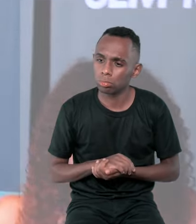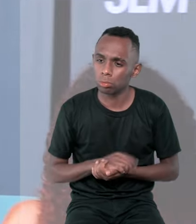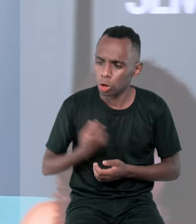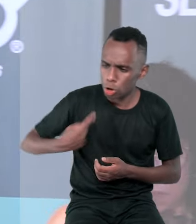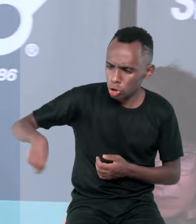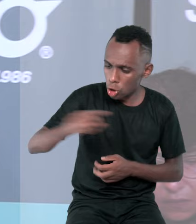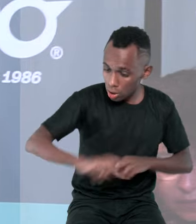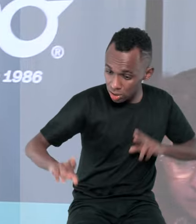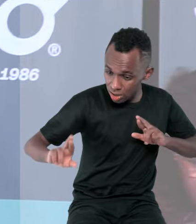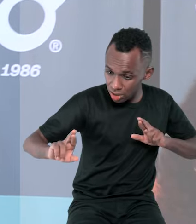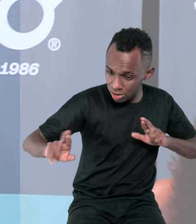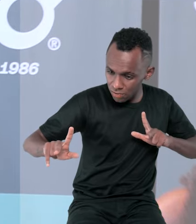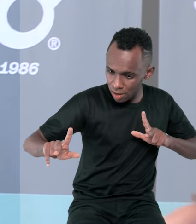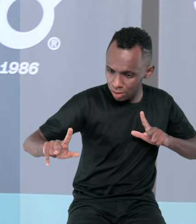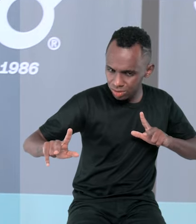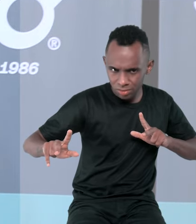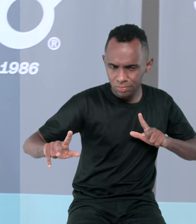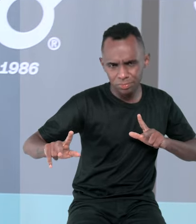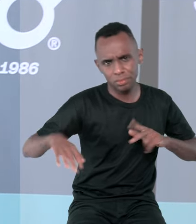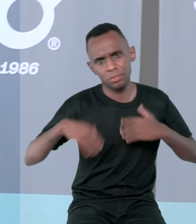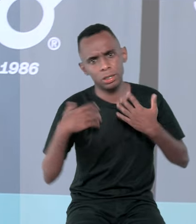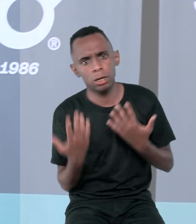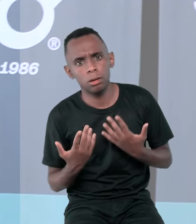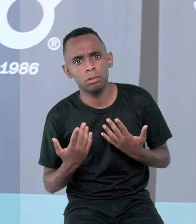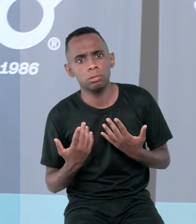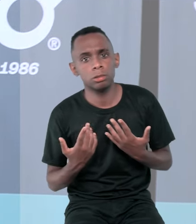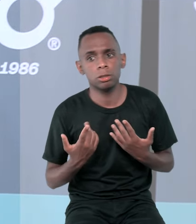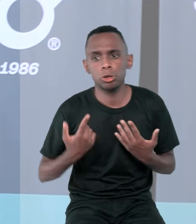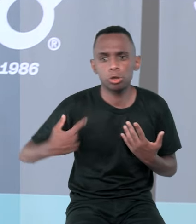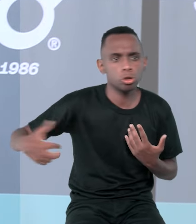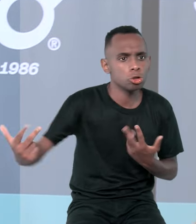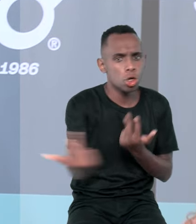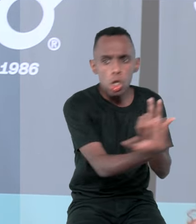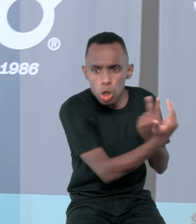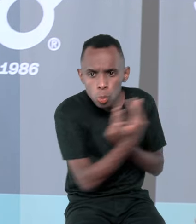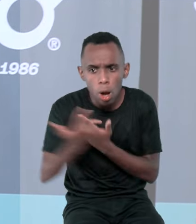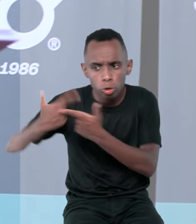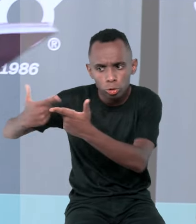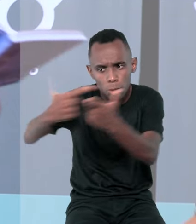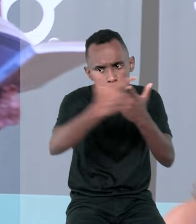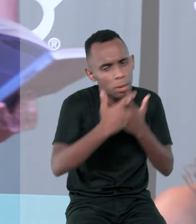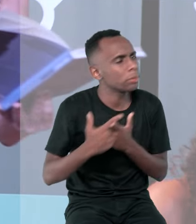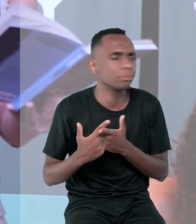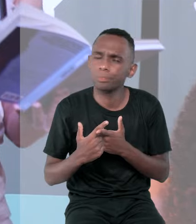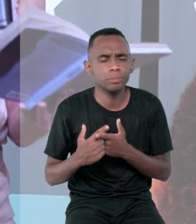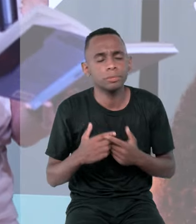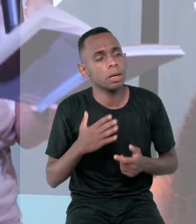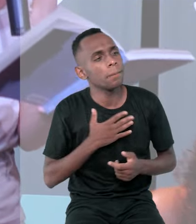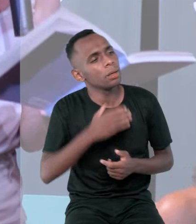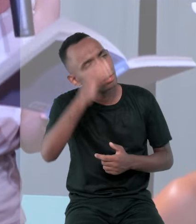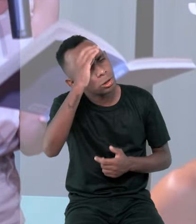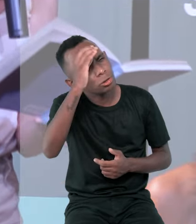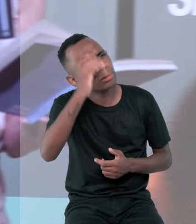somos diferentes. Nem sempre as causas são iguais. Minha tia dizia